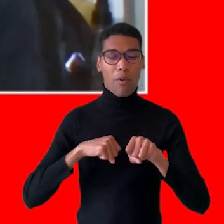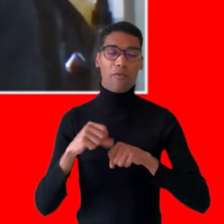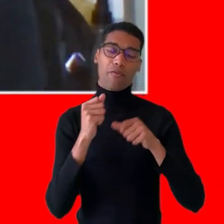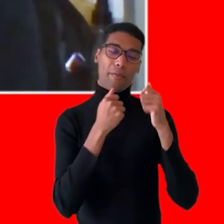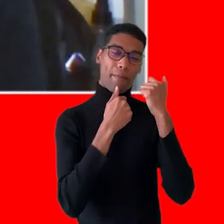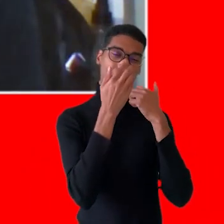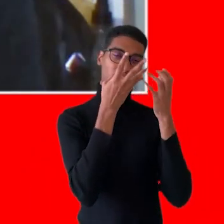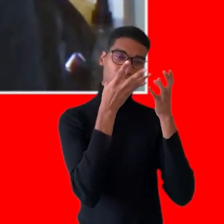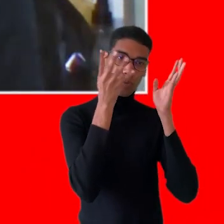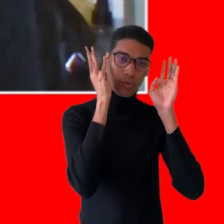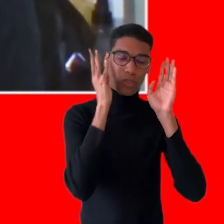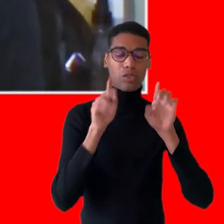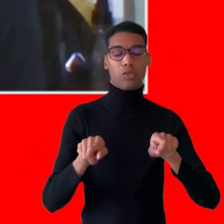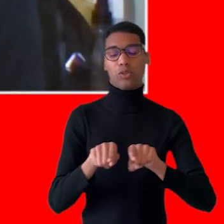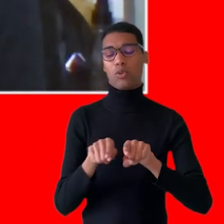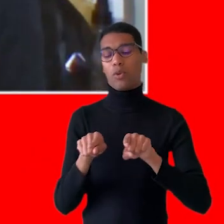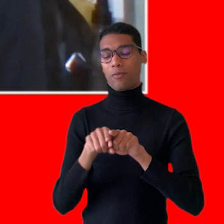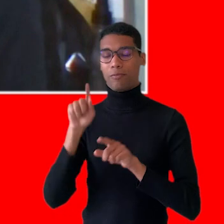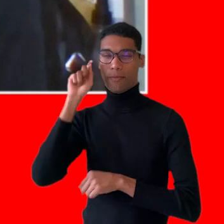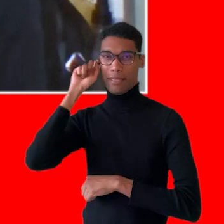dos movimentos negros.